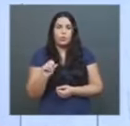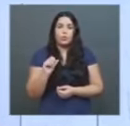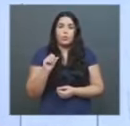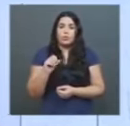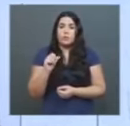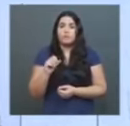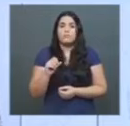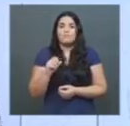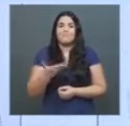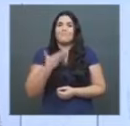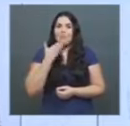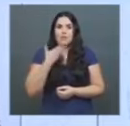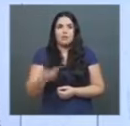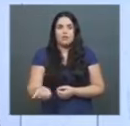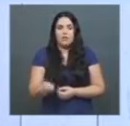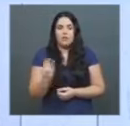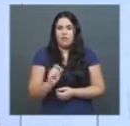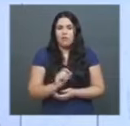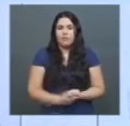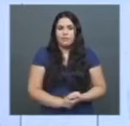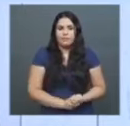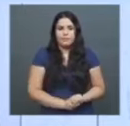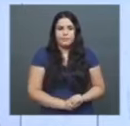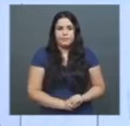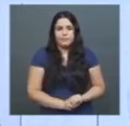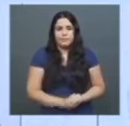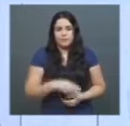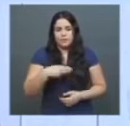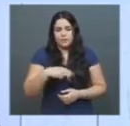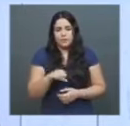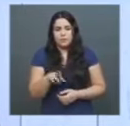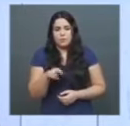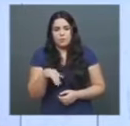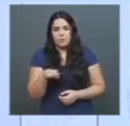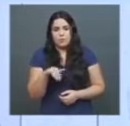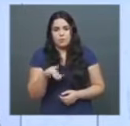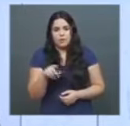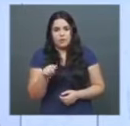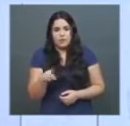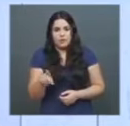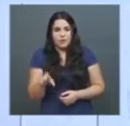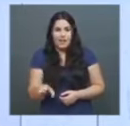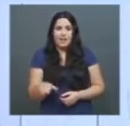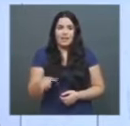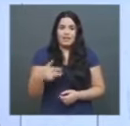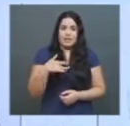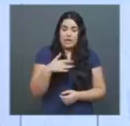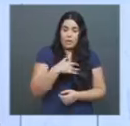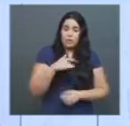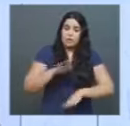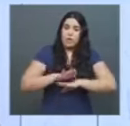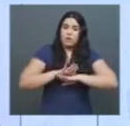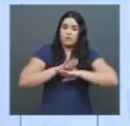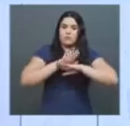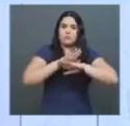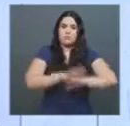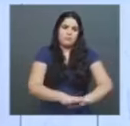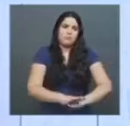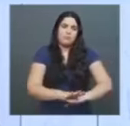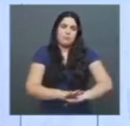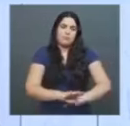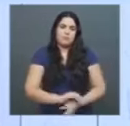melhorar muito a questão da morbidade, da saúde, da assistência ao